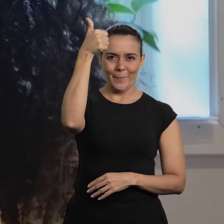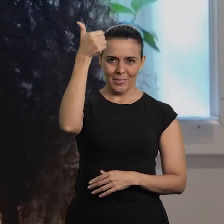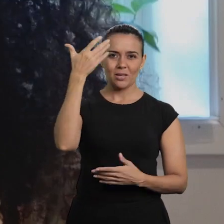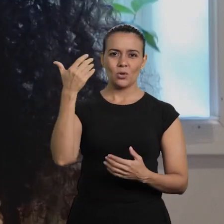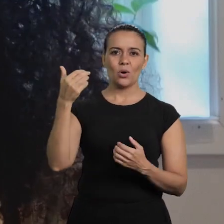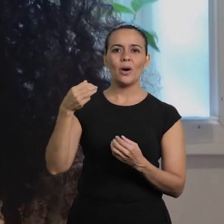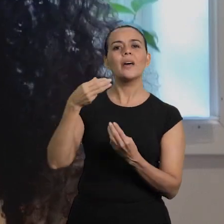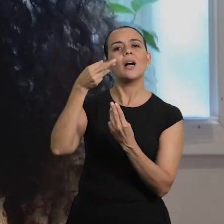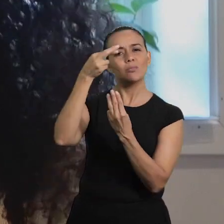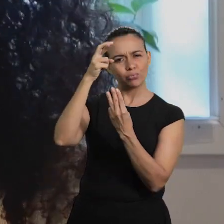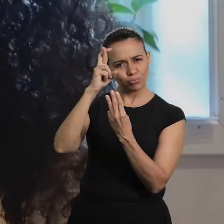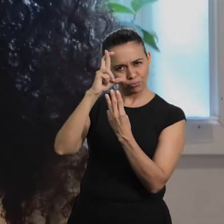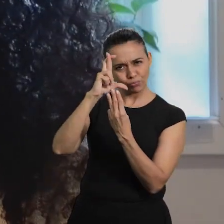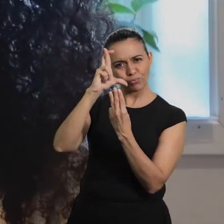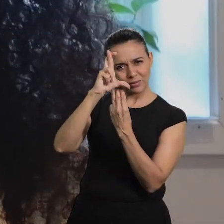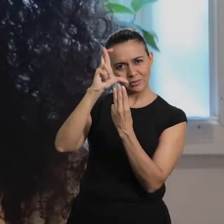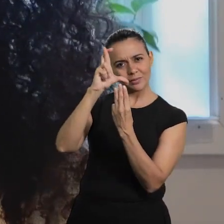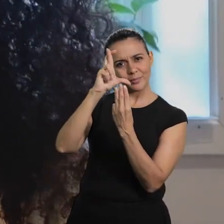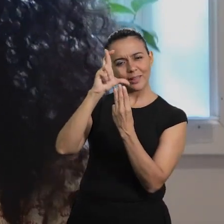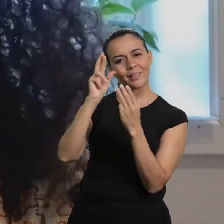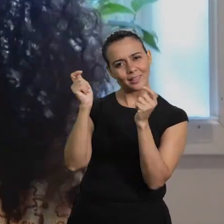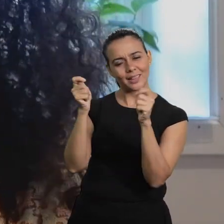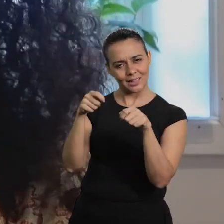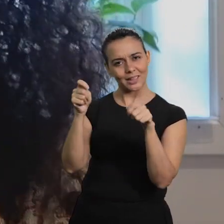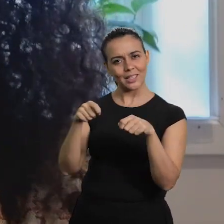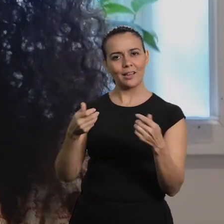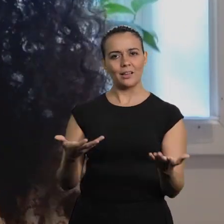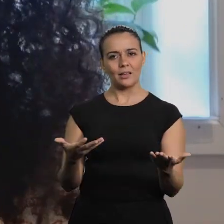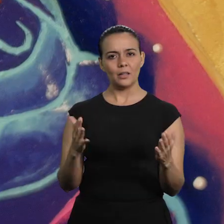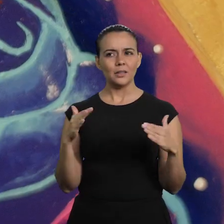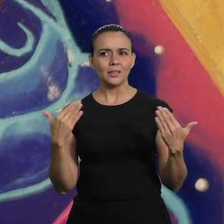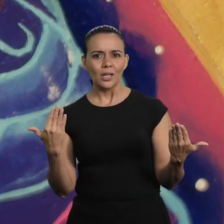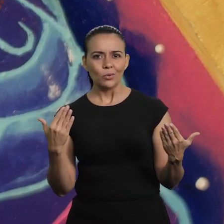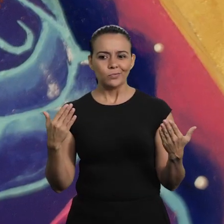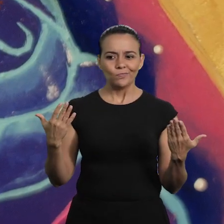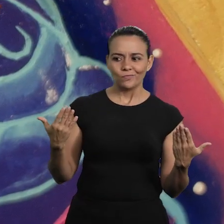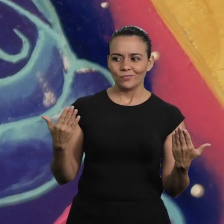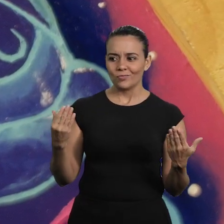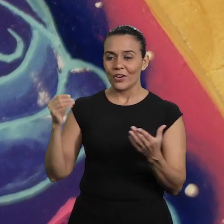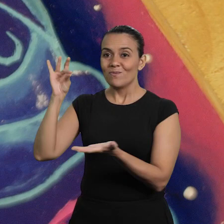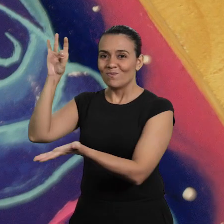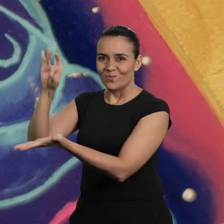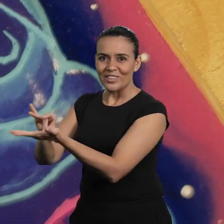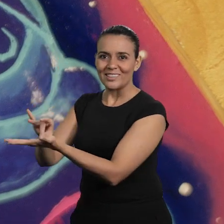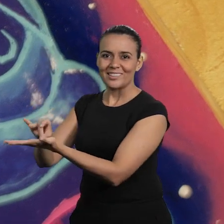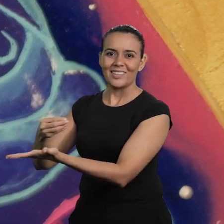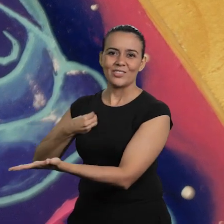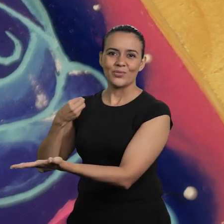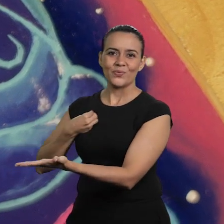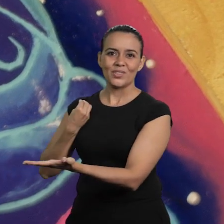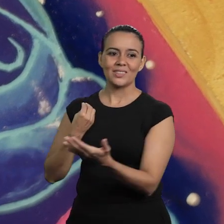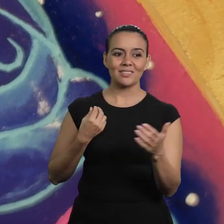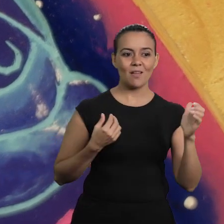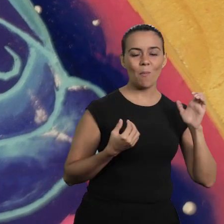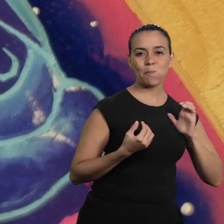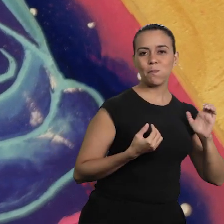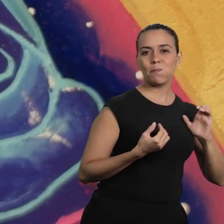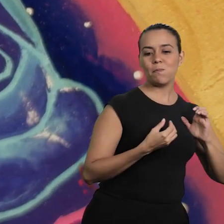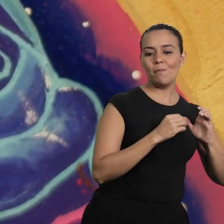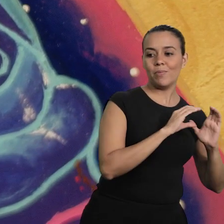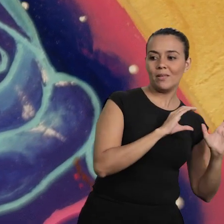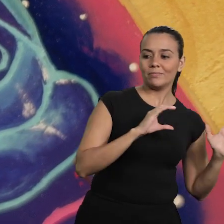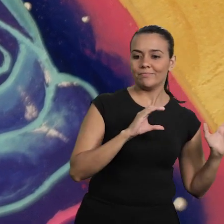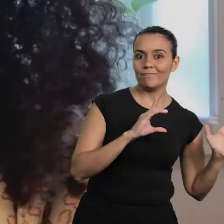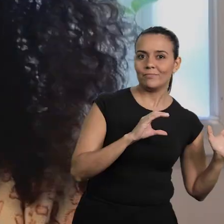e de sustentabilidade. Então, a gente vê um descompasso entre a retórica e a realidade. Então, acho que isso é a primeira coisa que